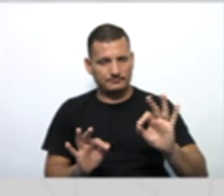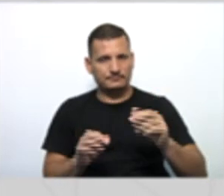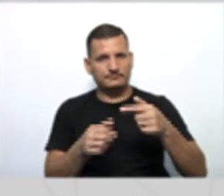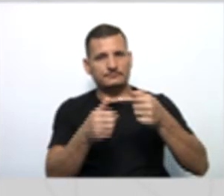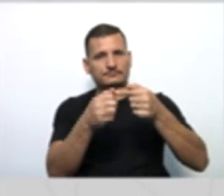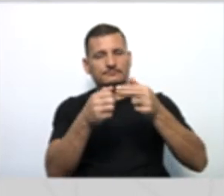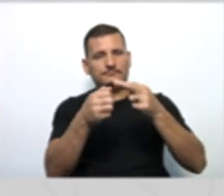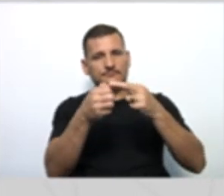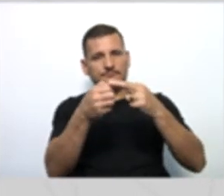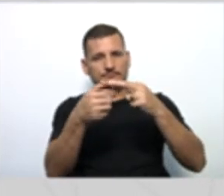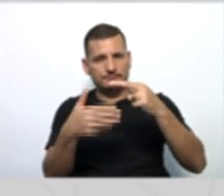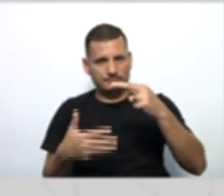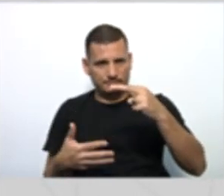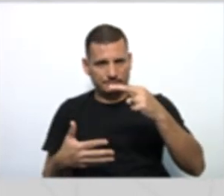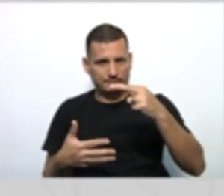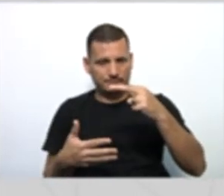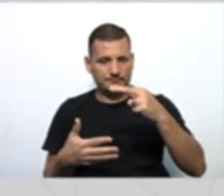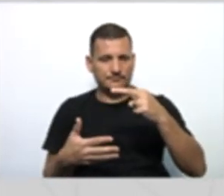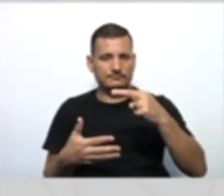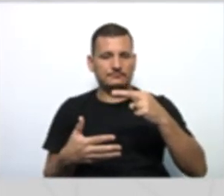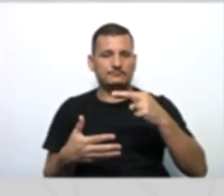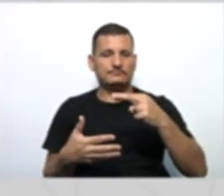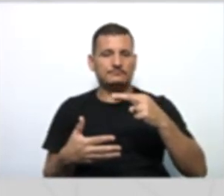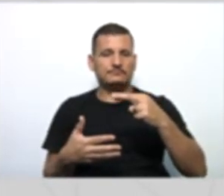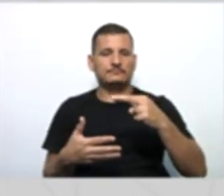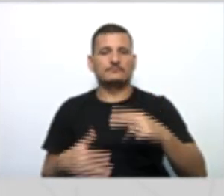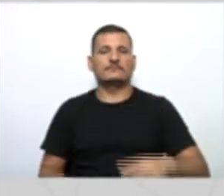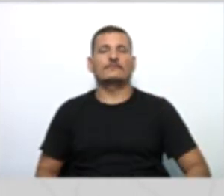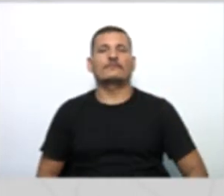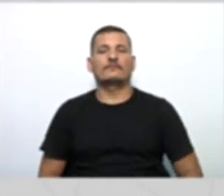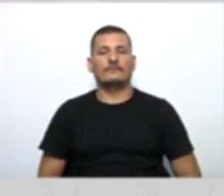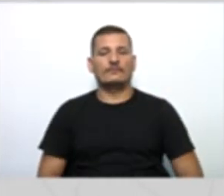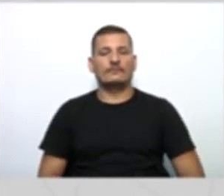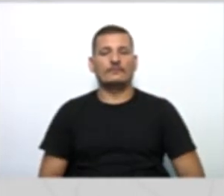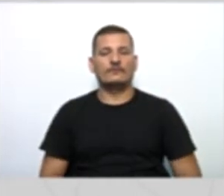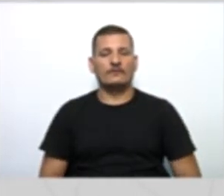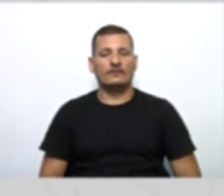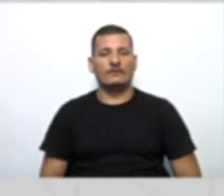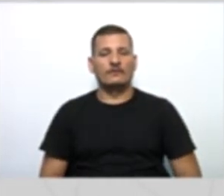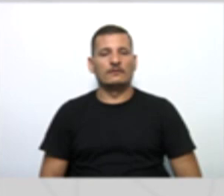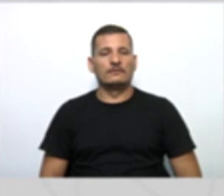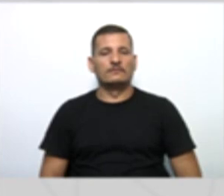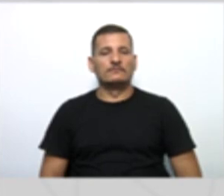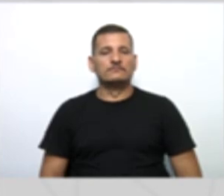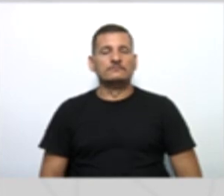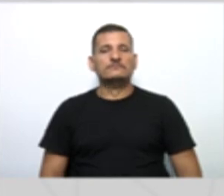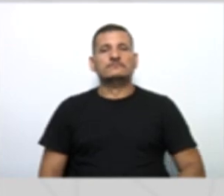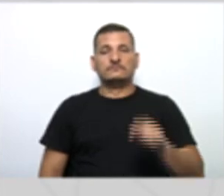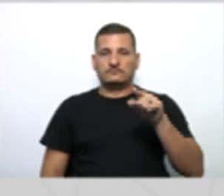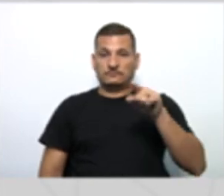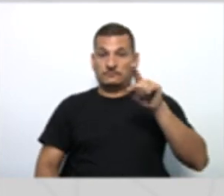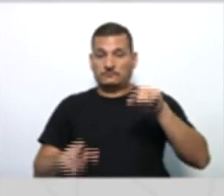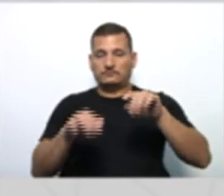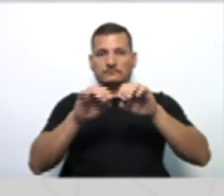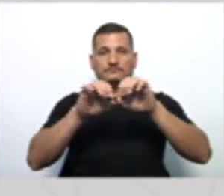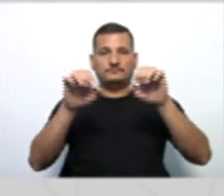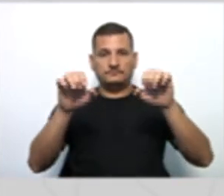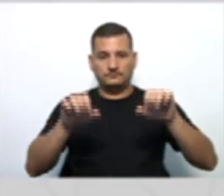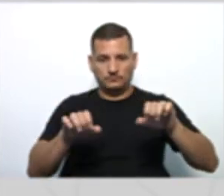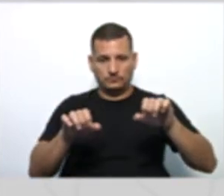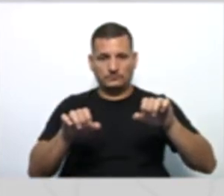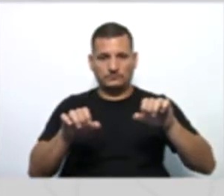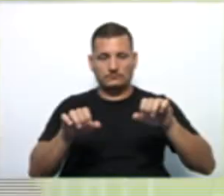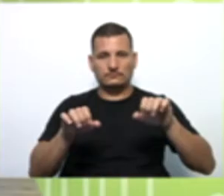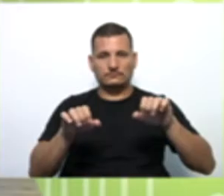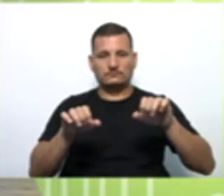nossa aula anterior. Todas as minhas fontes devem ser citadas. Essa é a estrutura base de um